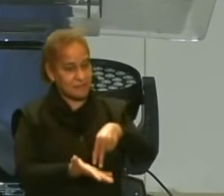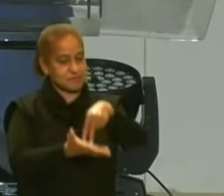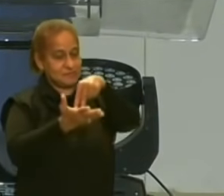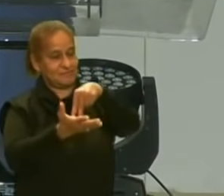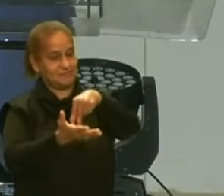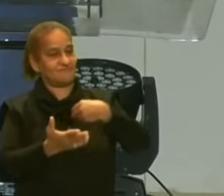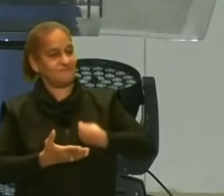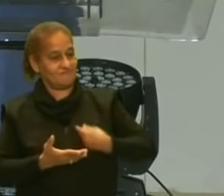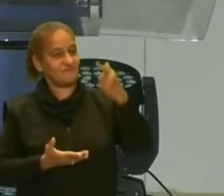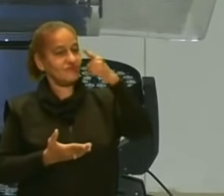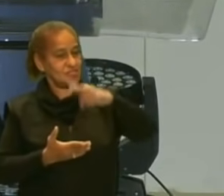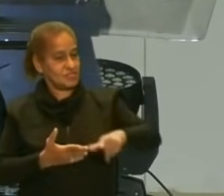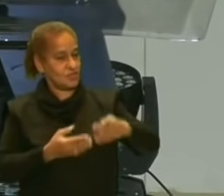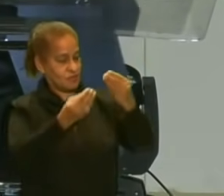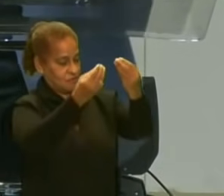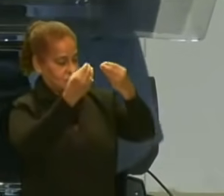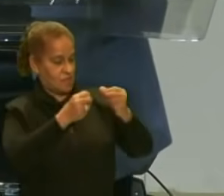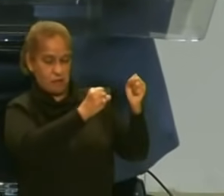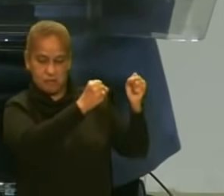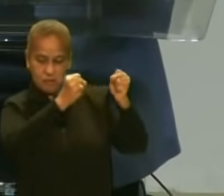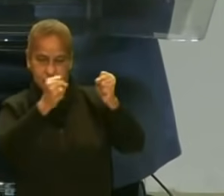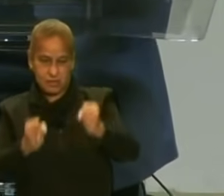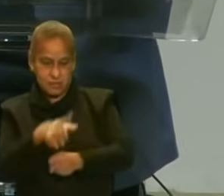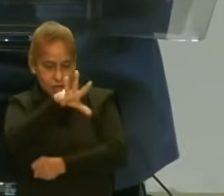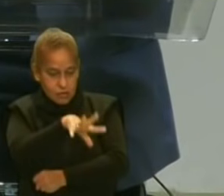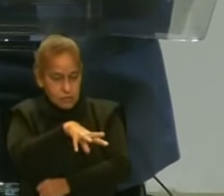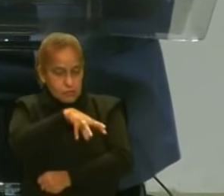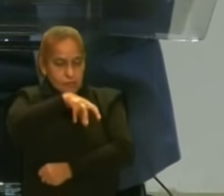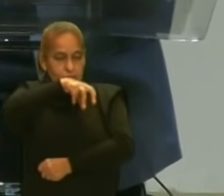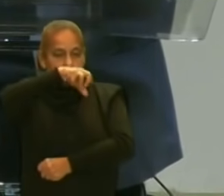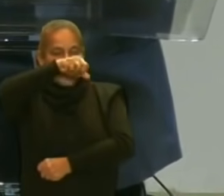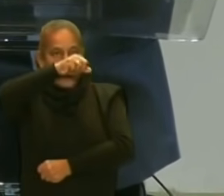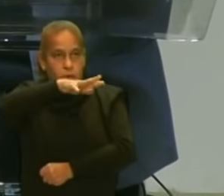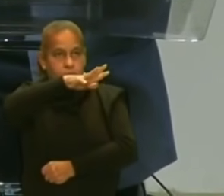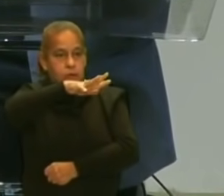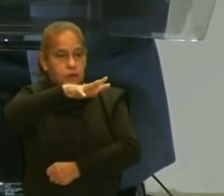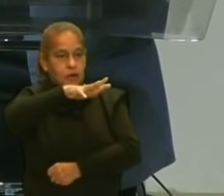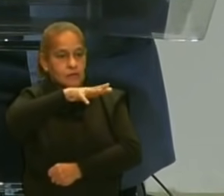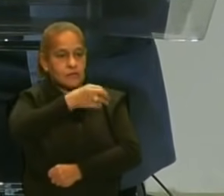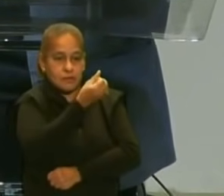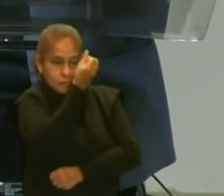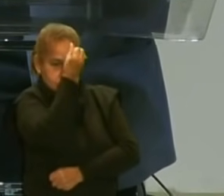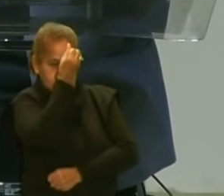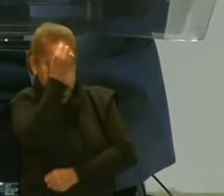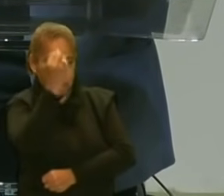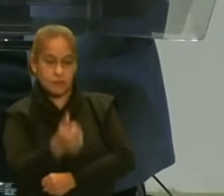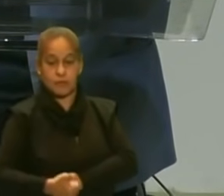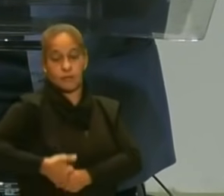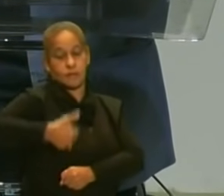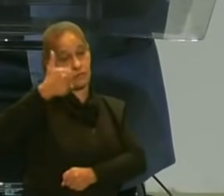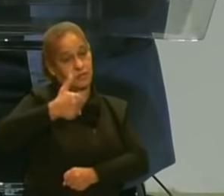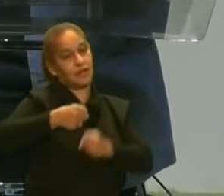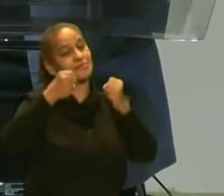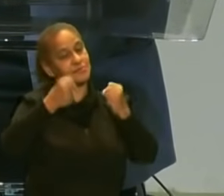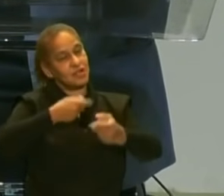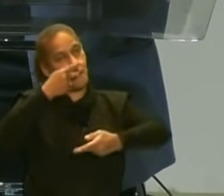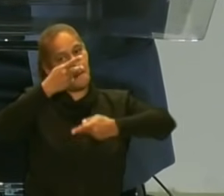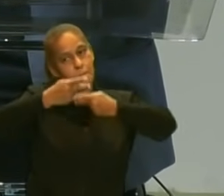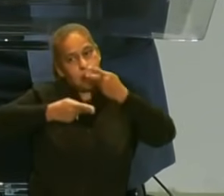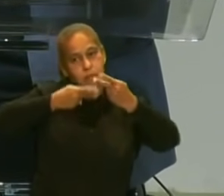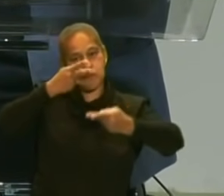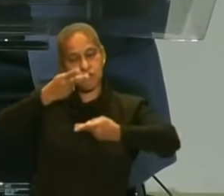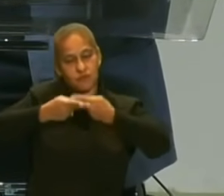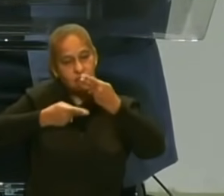dado poder para dar fôlego à imagem da primeira besta, de modo que ela podia falar e fazer que